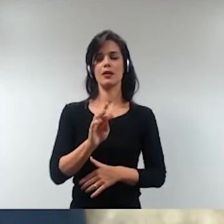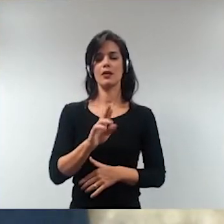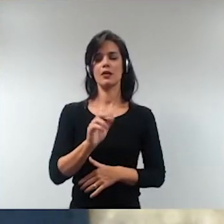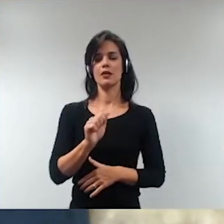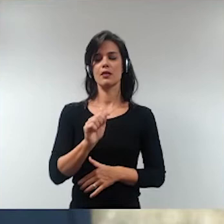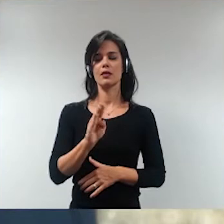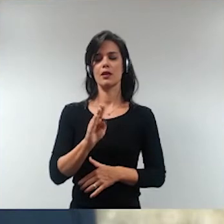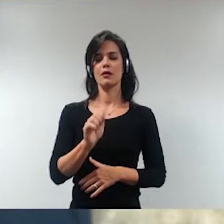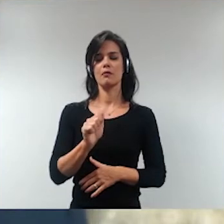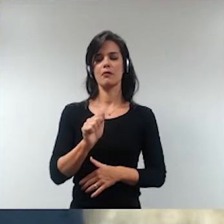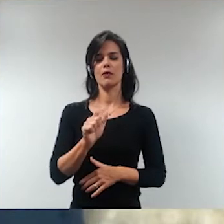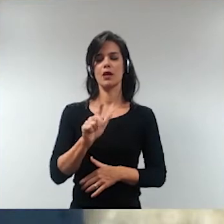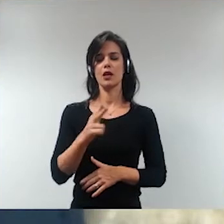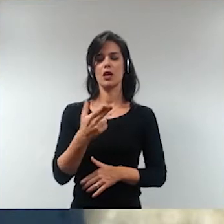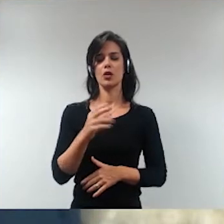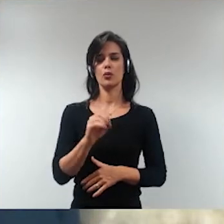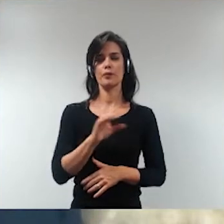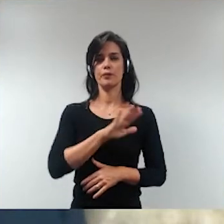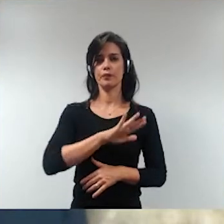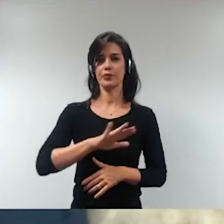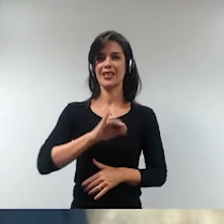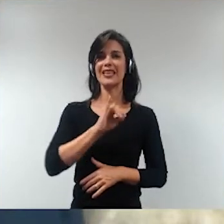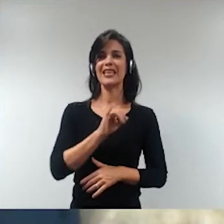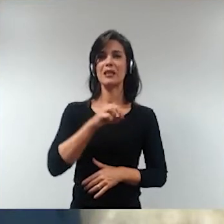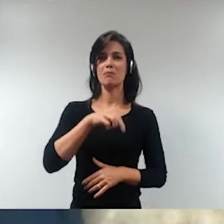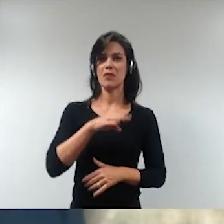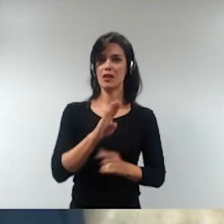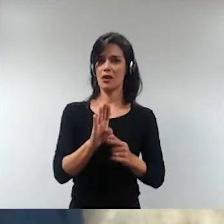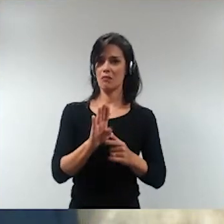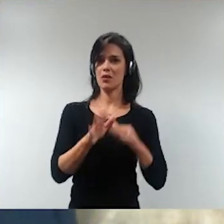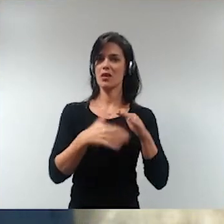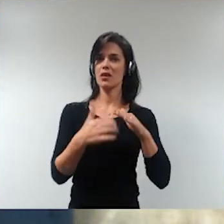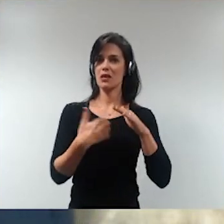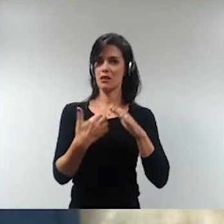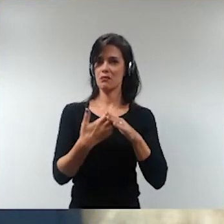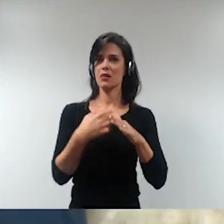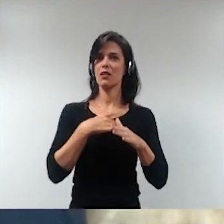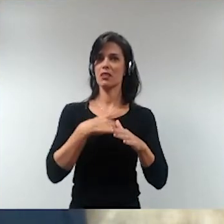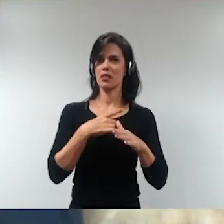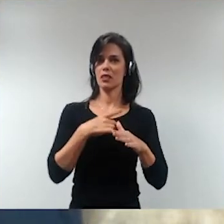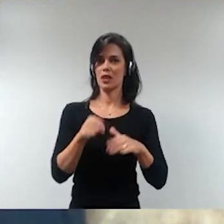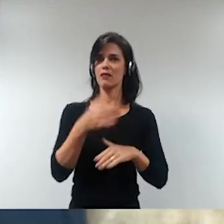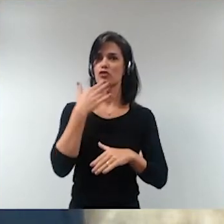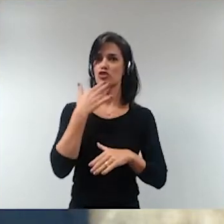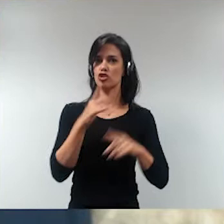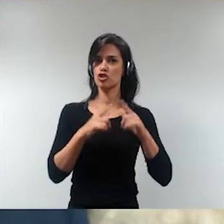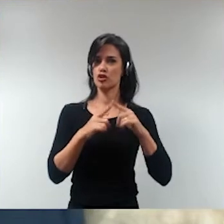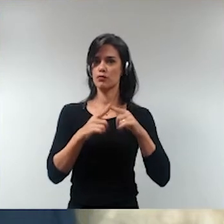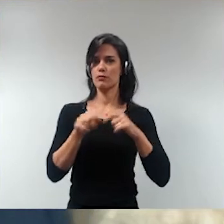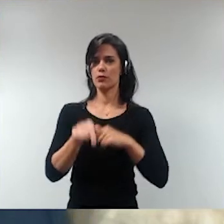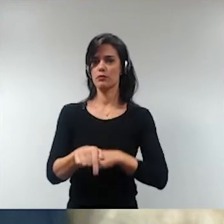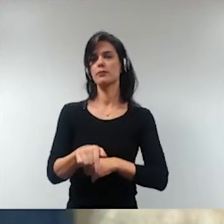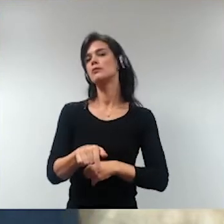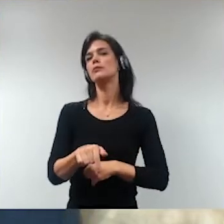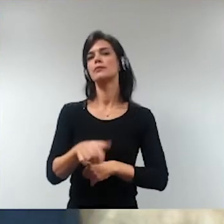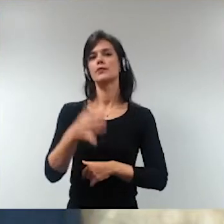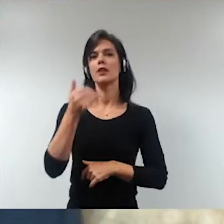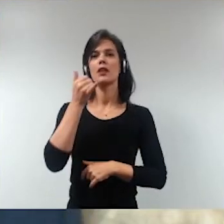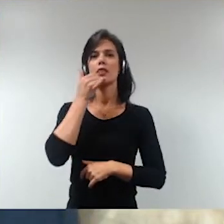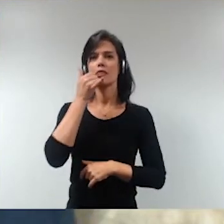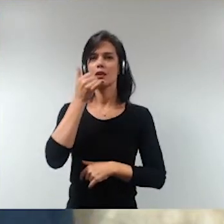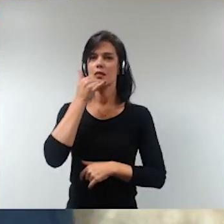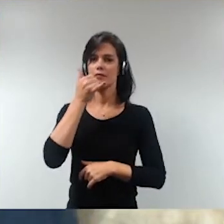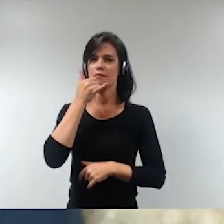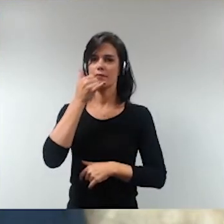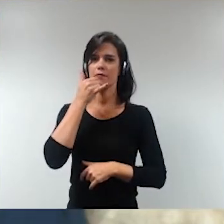a IBM, nos anos 80, ela implantou o regime de teletrabalho Isso também eu aprendi com o Silvio